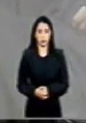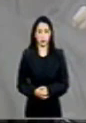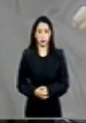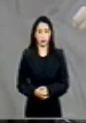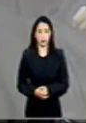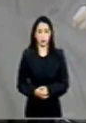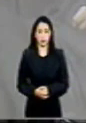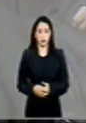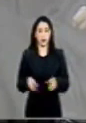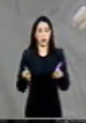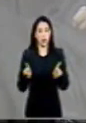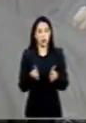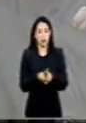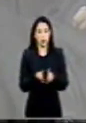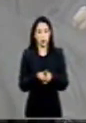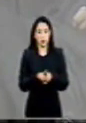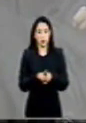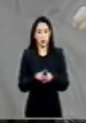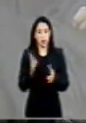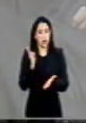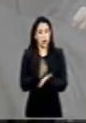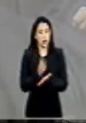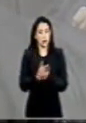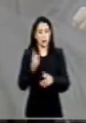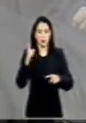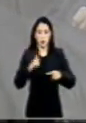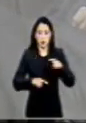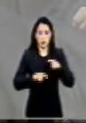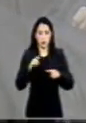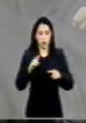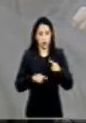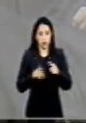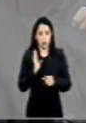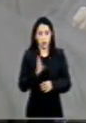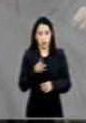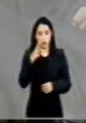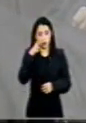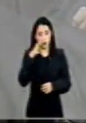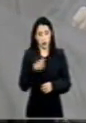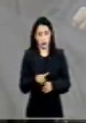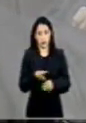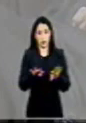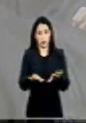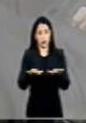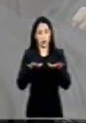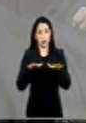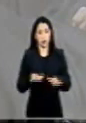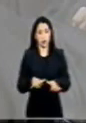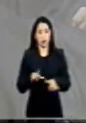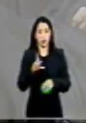Inclusive, a mesma matéria já foi apreciada por essa Igreja Corte na DI